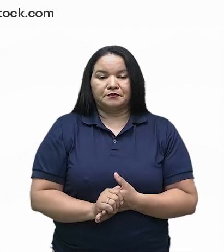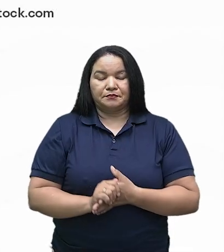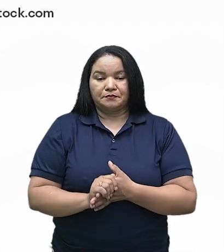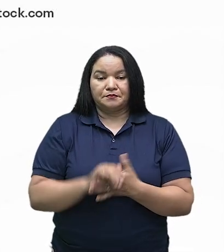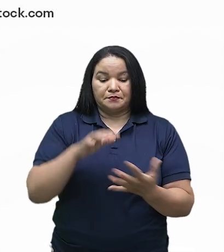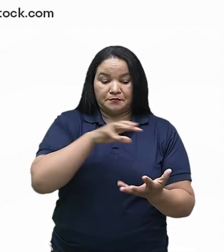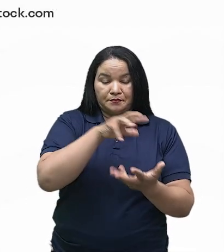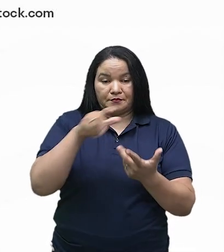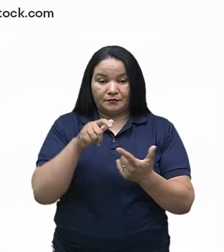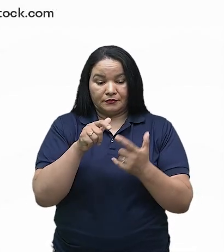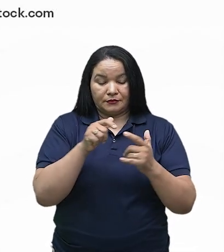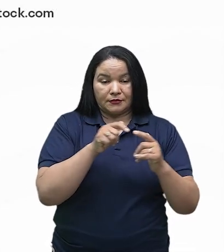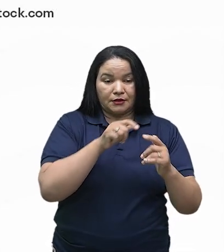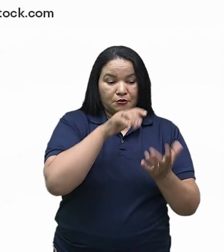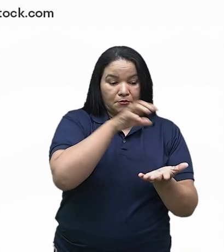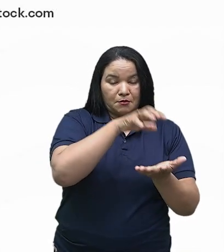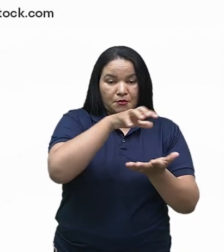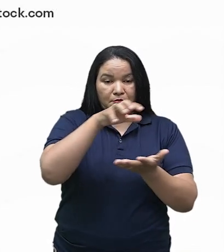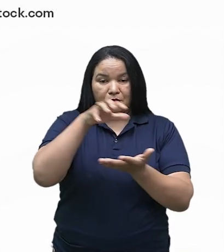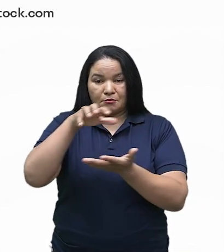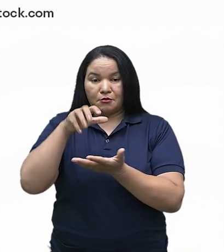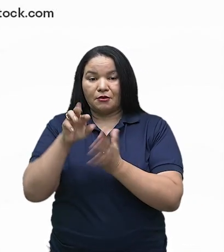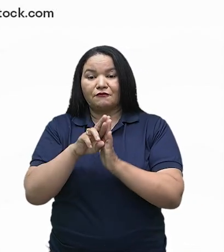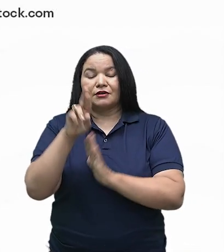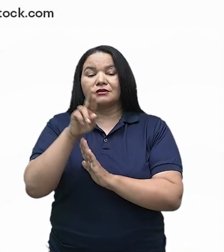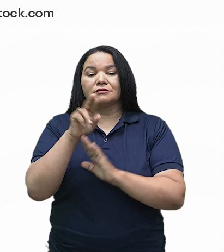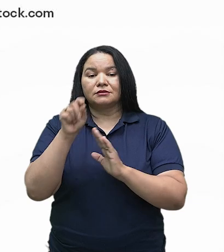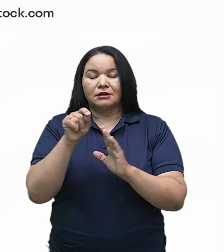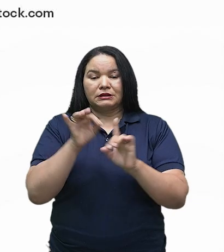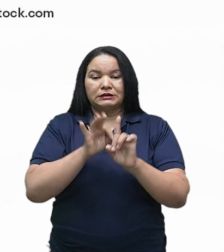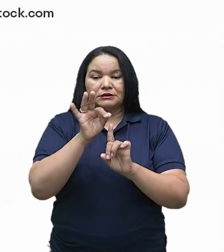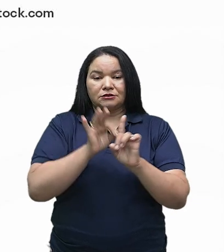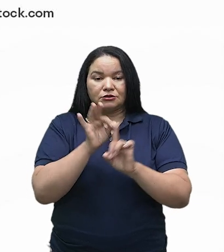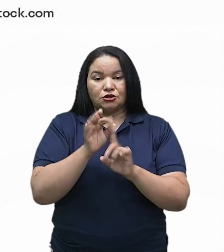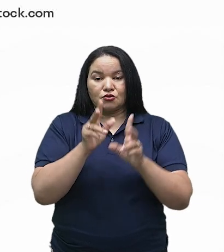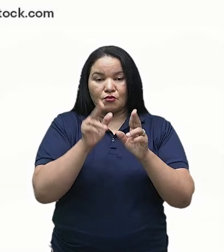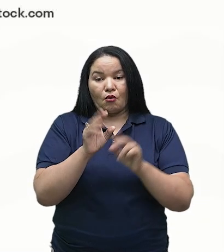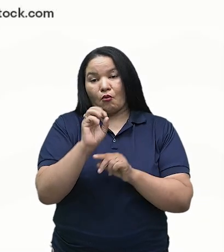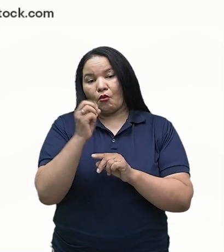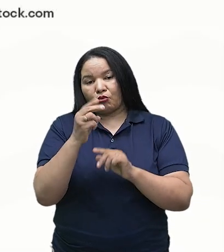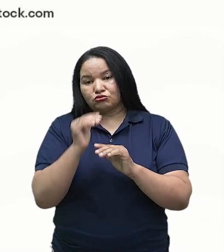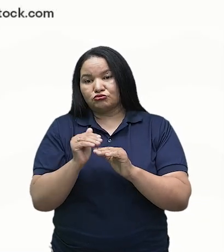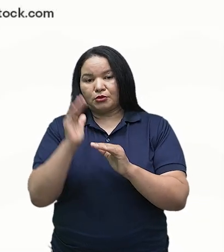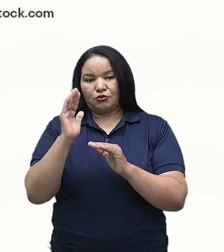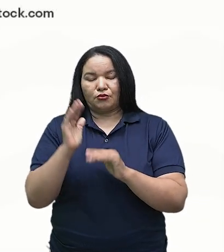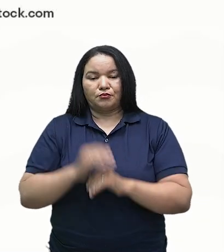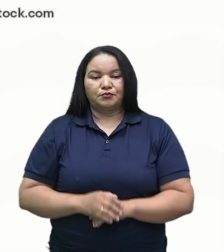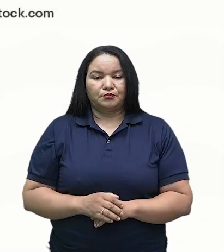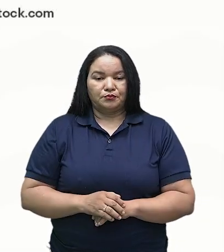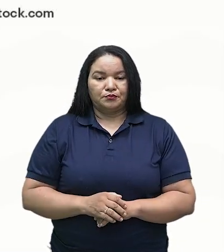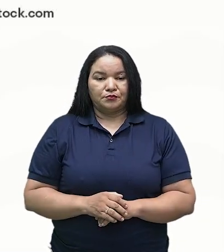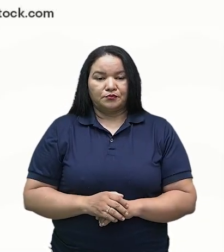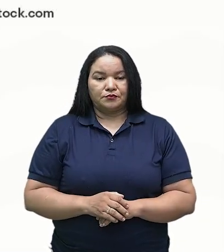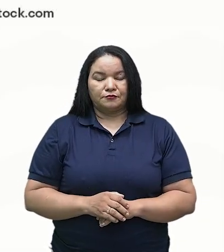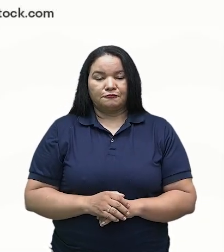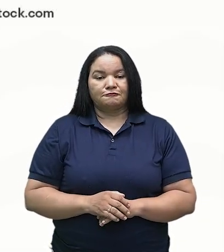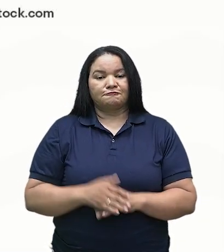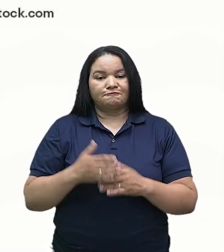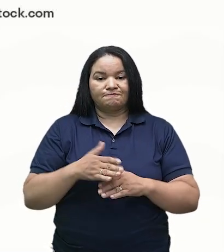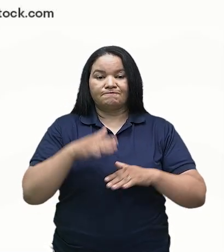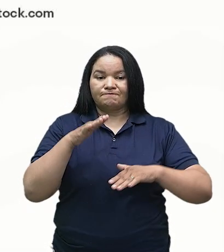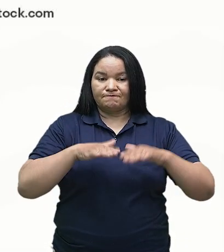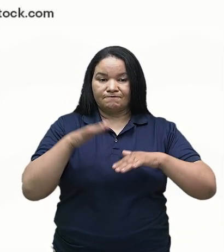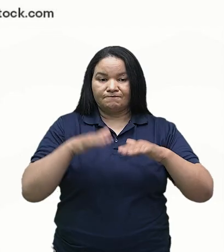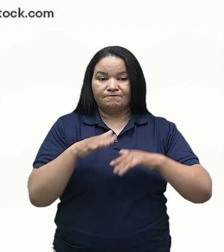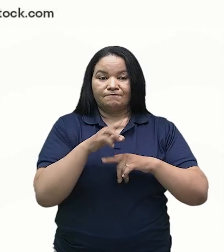nosso planeta, mostra uma referência de maior temperatura que é igual ou superior a. E nós temos temperaturas que variam